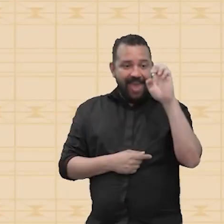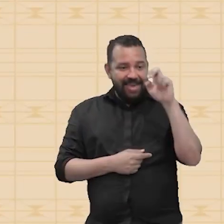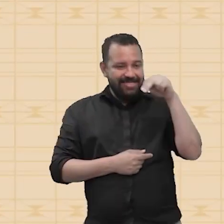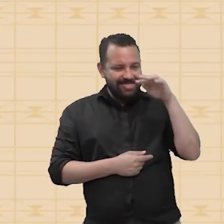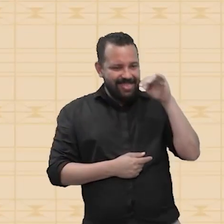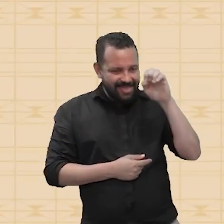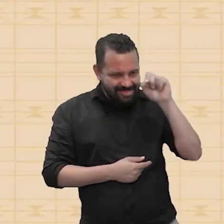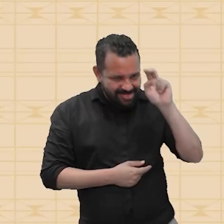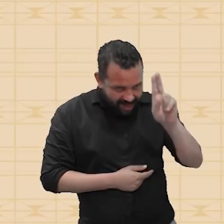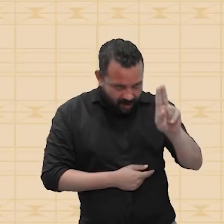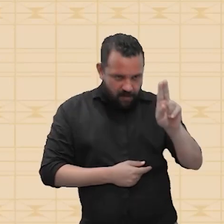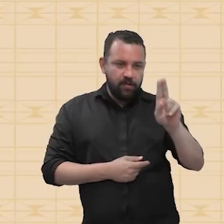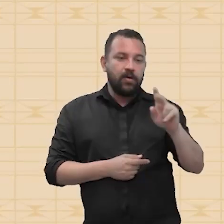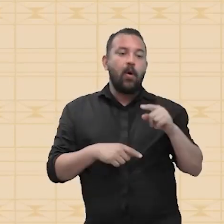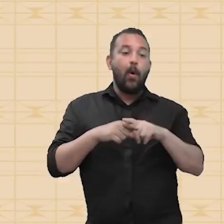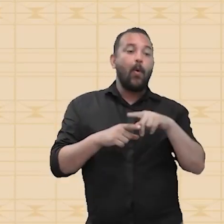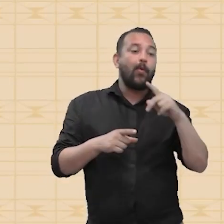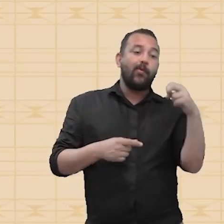Ou quando você usa